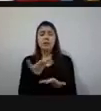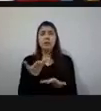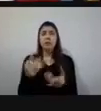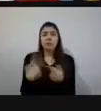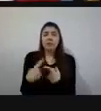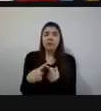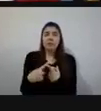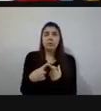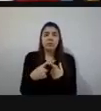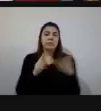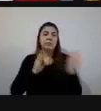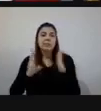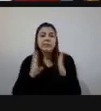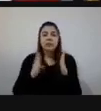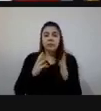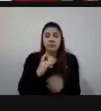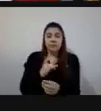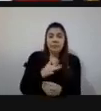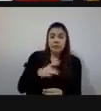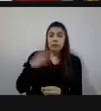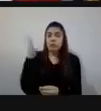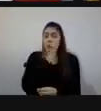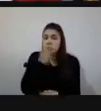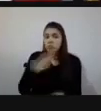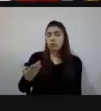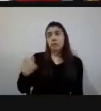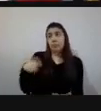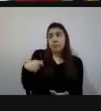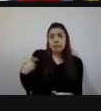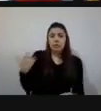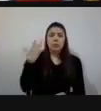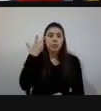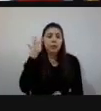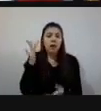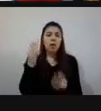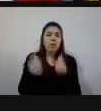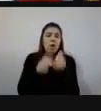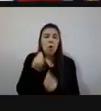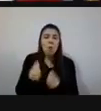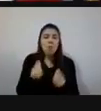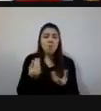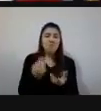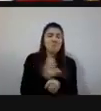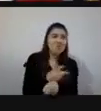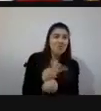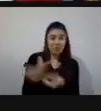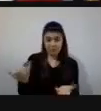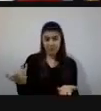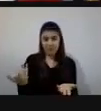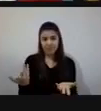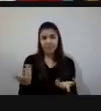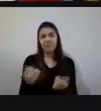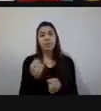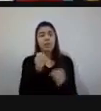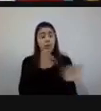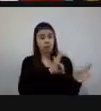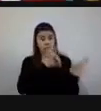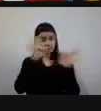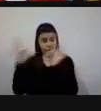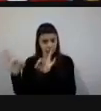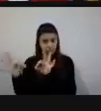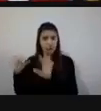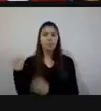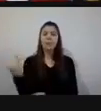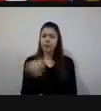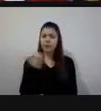estão reforçando isso, é de extrema importância. E quem está assistindo também, sempre é bom anotar os números de delegacia, delegacia da mulher,